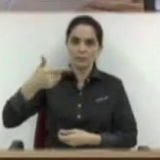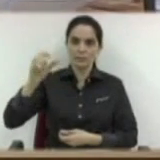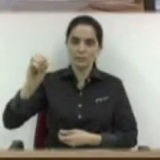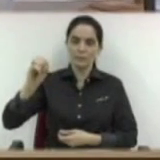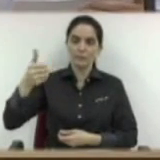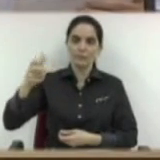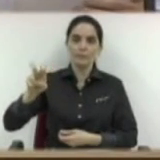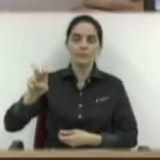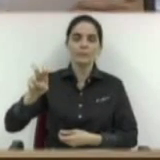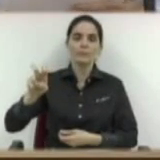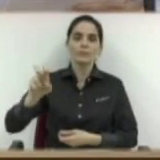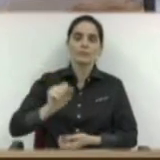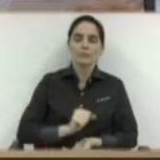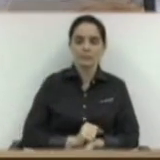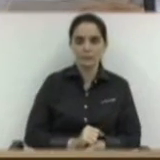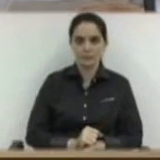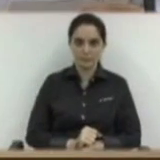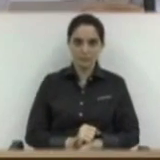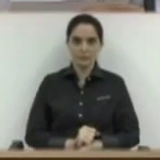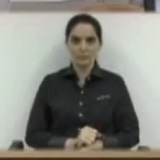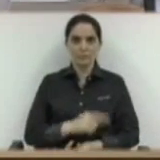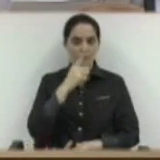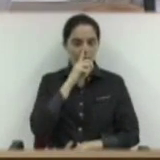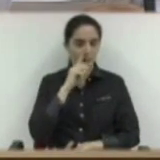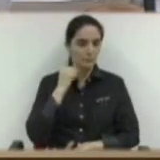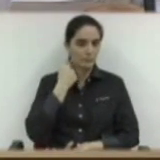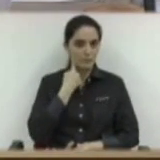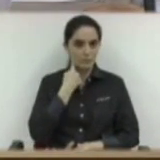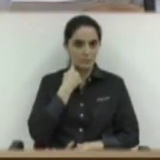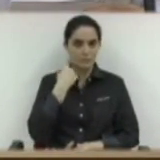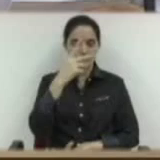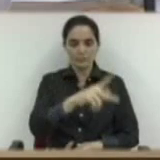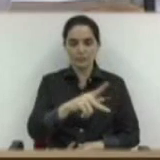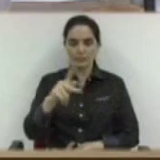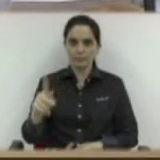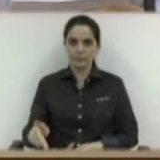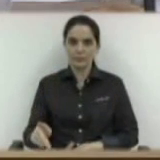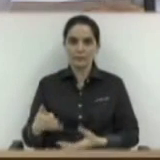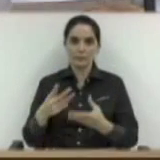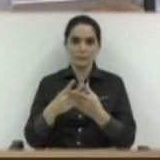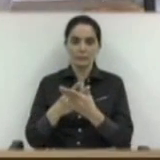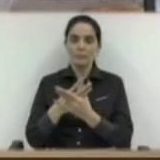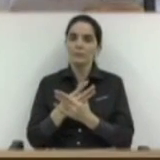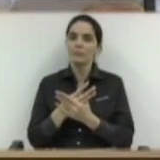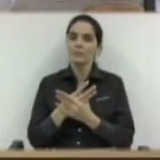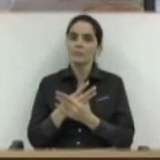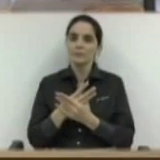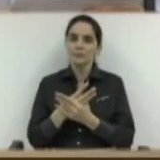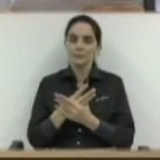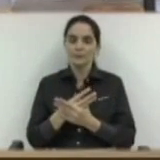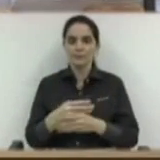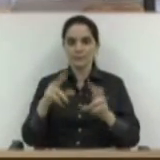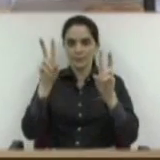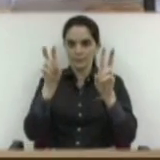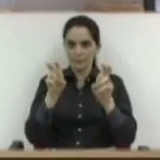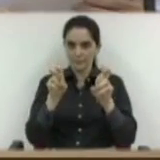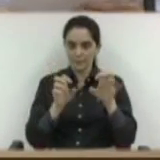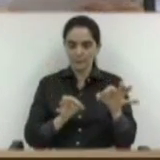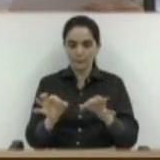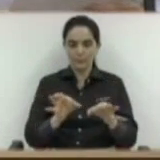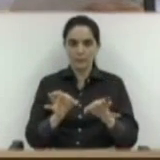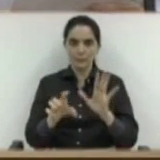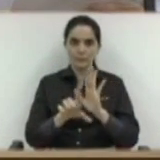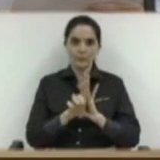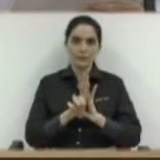233/2015. Excelentíssimo senhor Newton César dos Santos, presidente da Câmara Municipal de Limeira. Assunto: encaminha projeto de